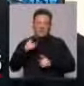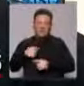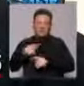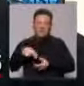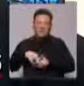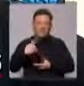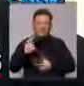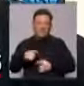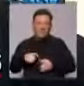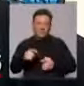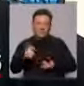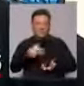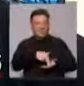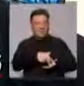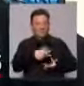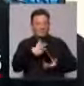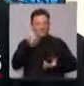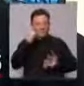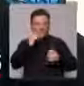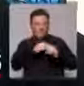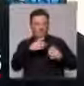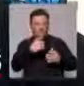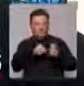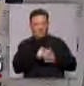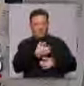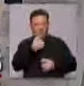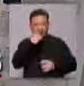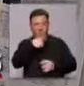de canções, uma manequim de conceitos criados por outras